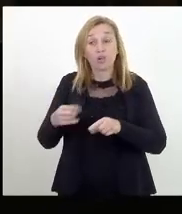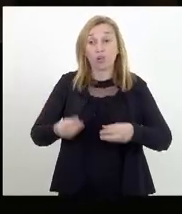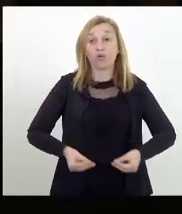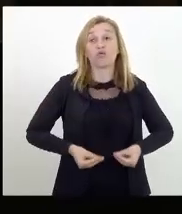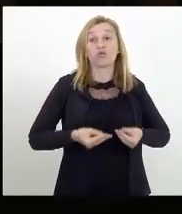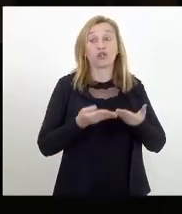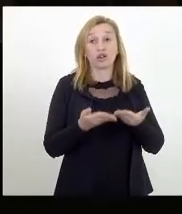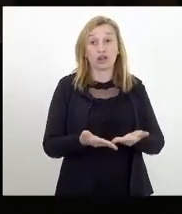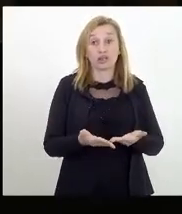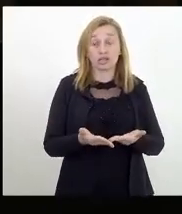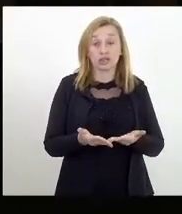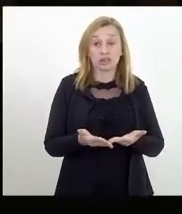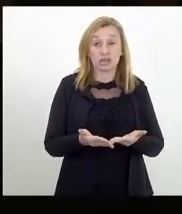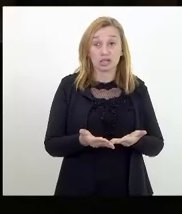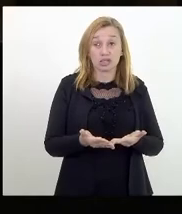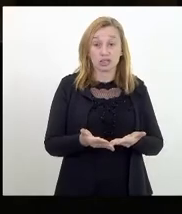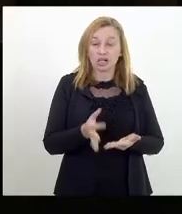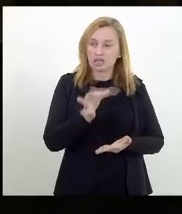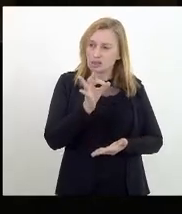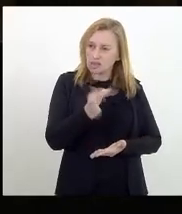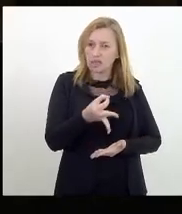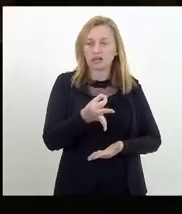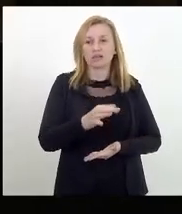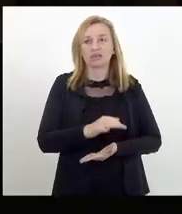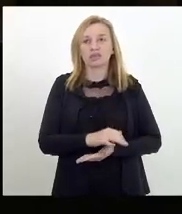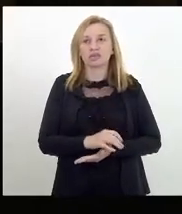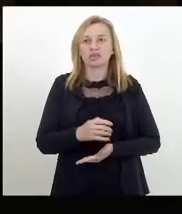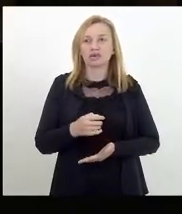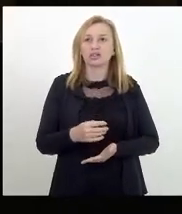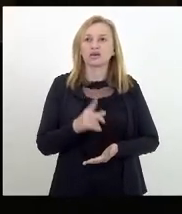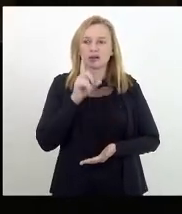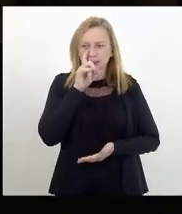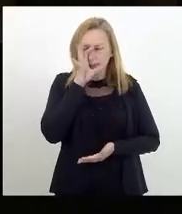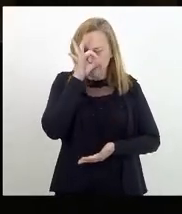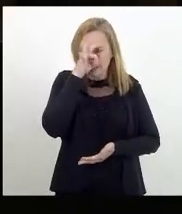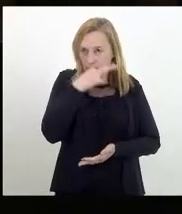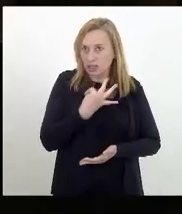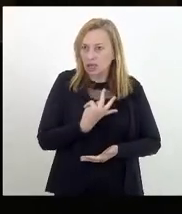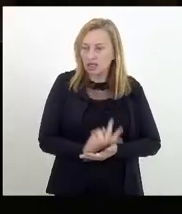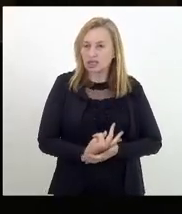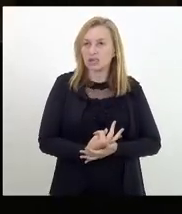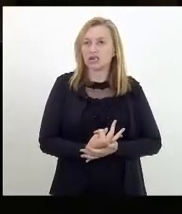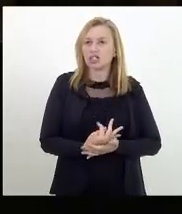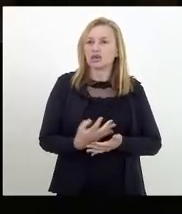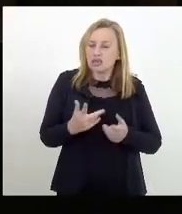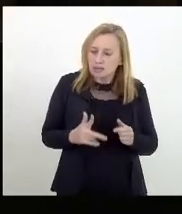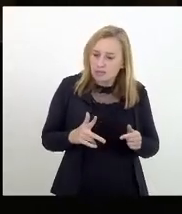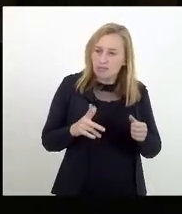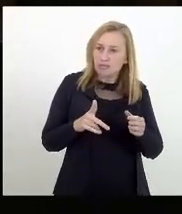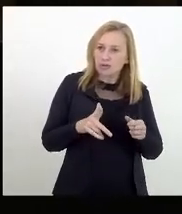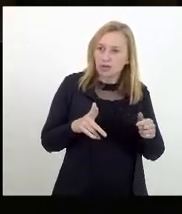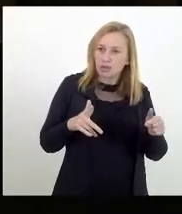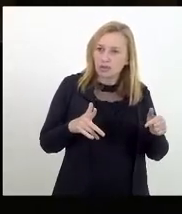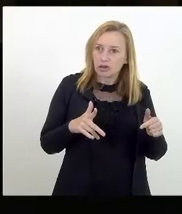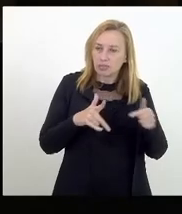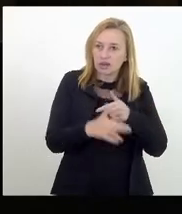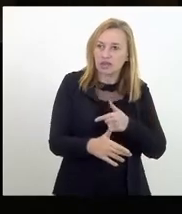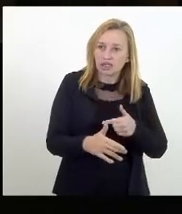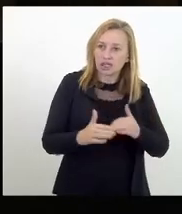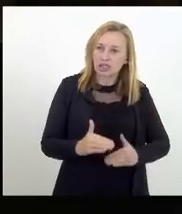oferecer de forma aguerrida resistência e impedir que haja